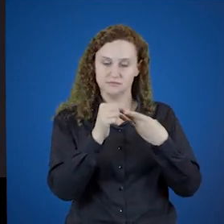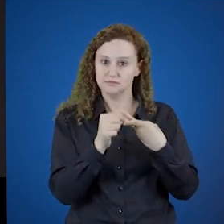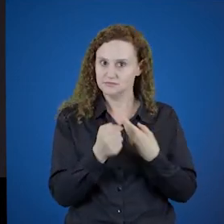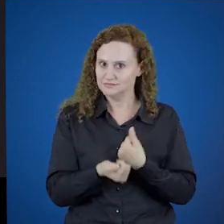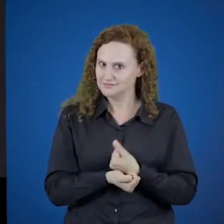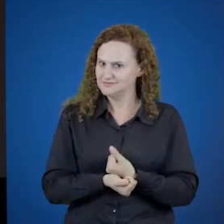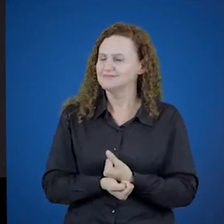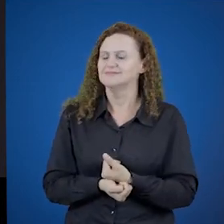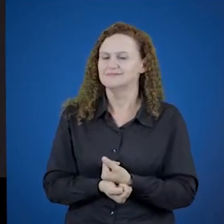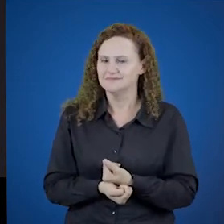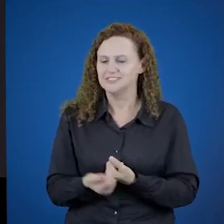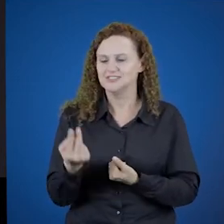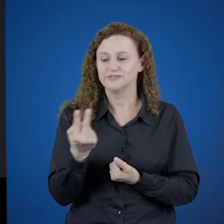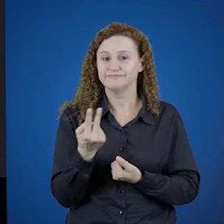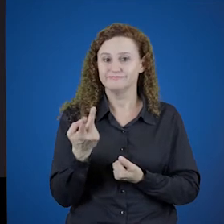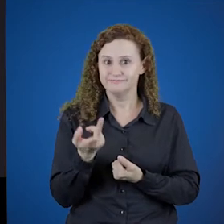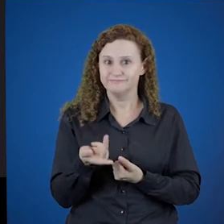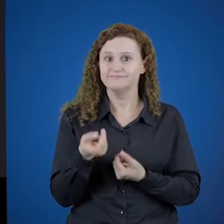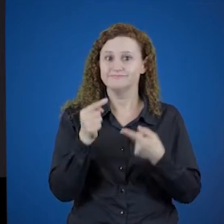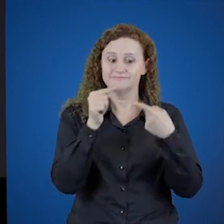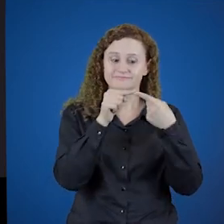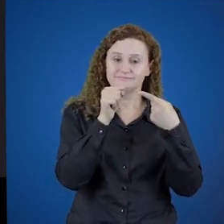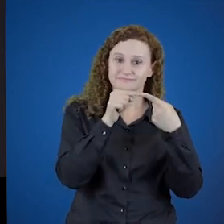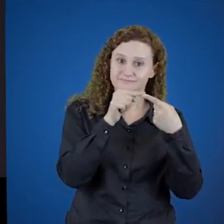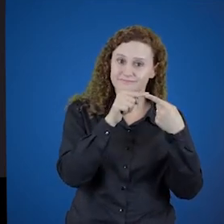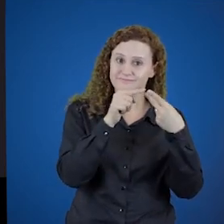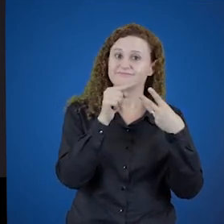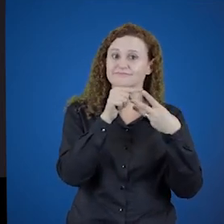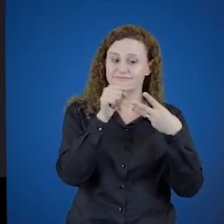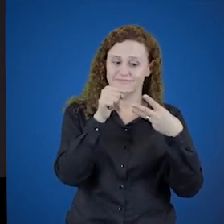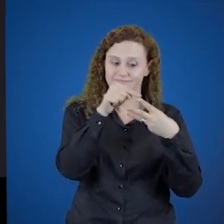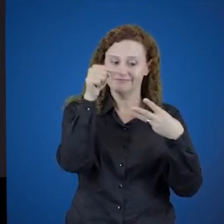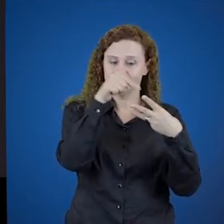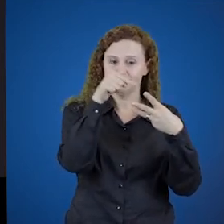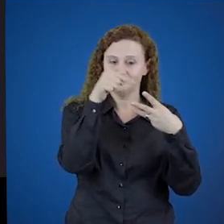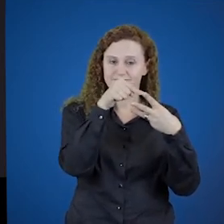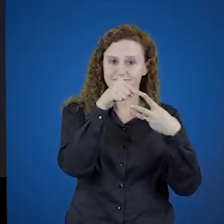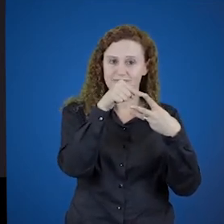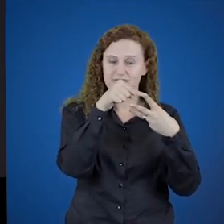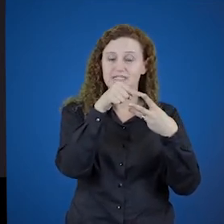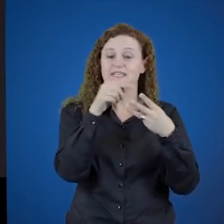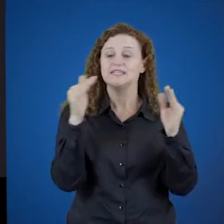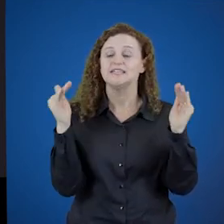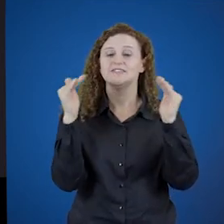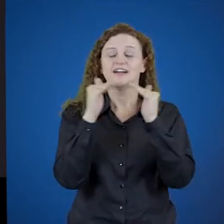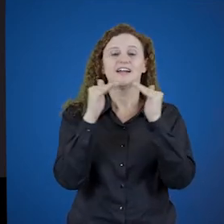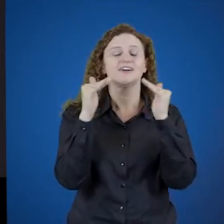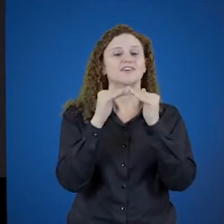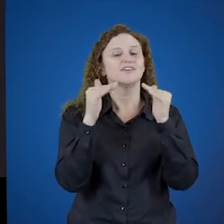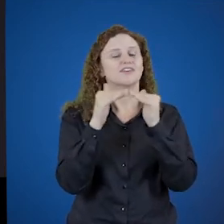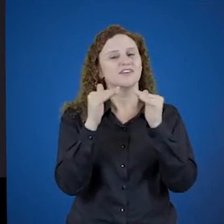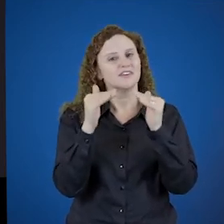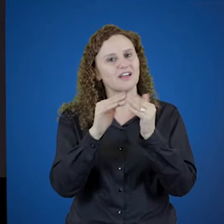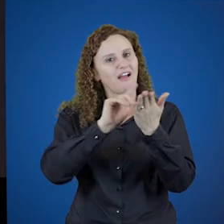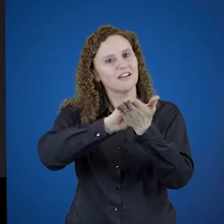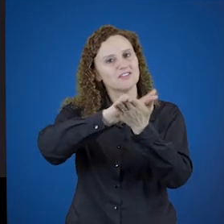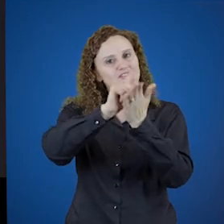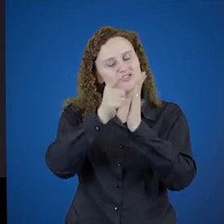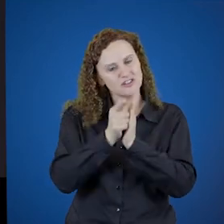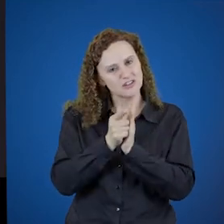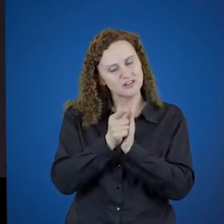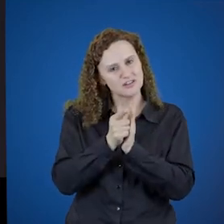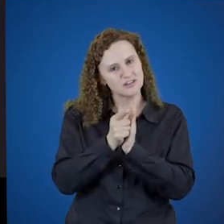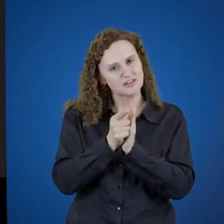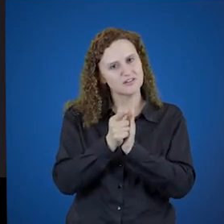quanto o bom os dois para o dativo Então eu estou dizendo que o adjetivo vai concordar em gênero